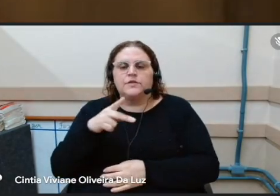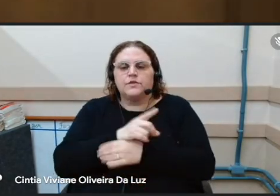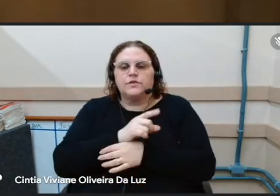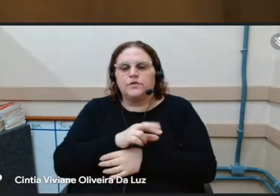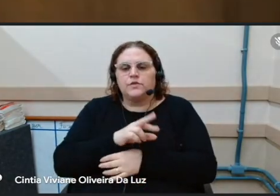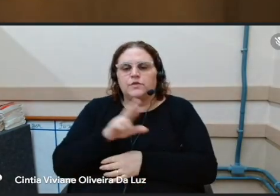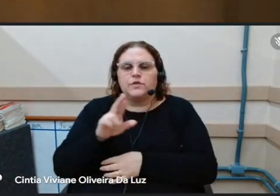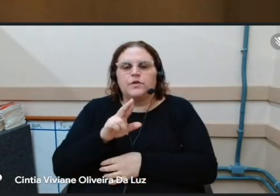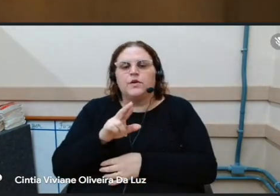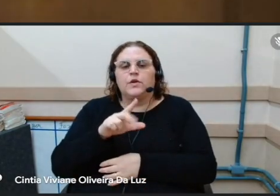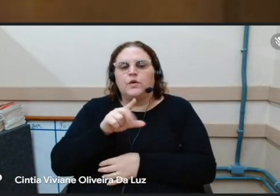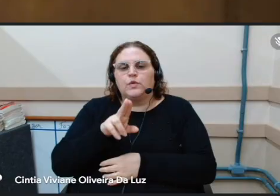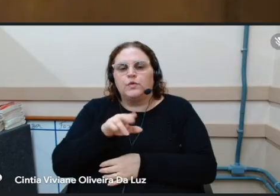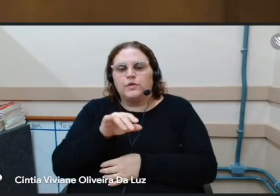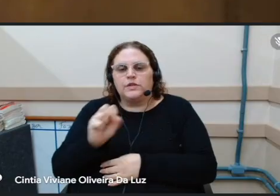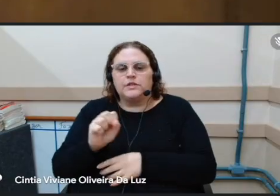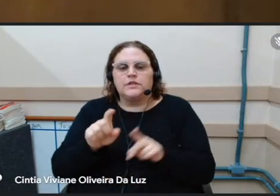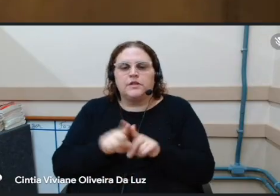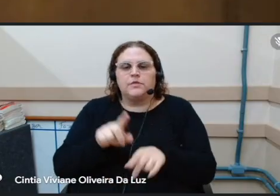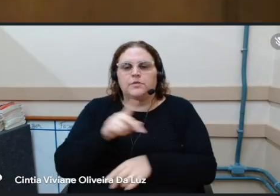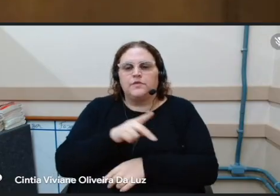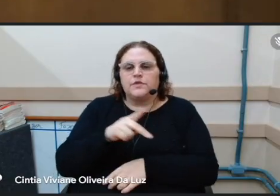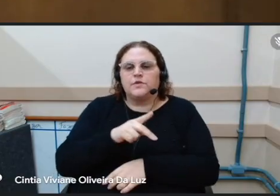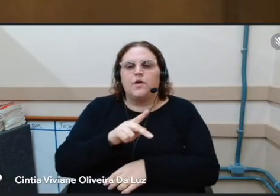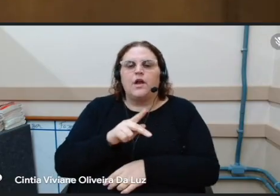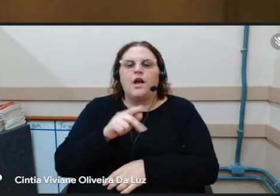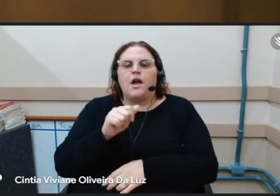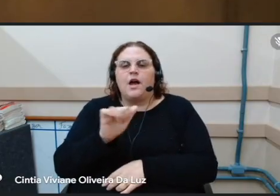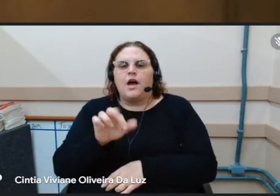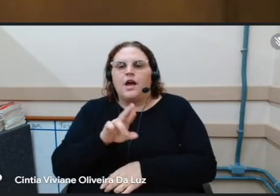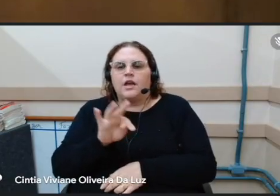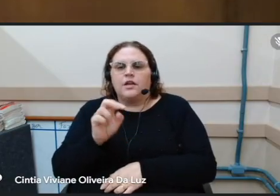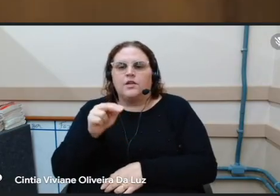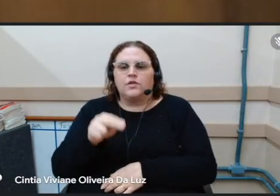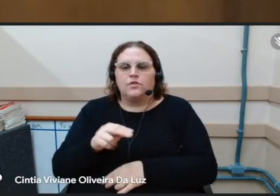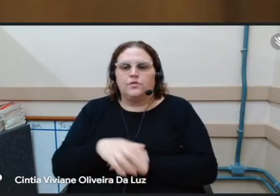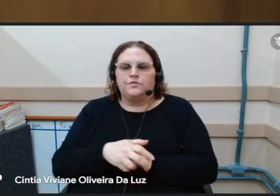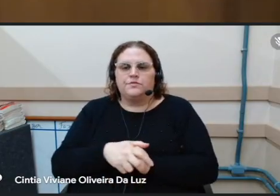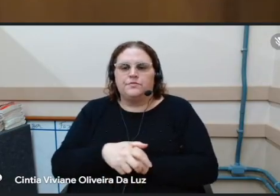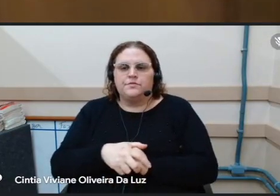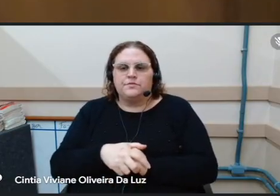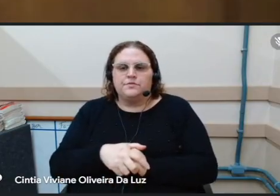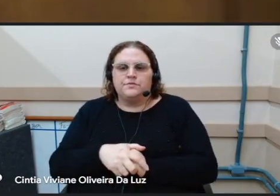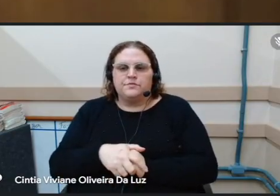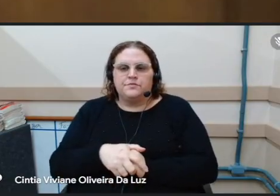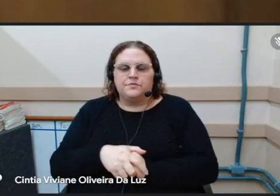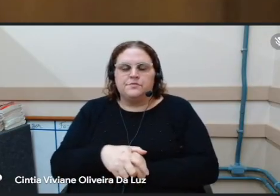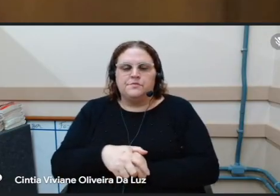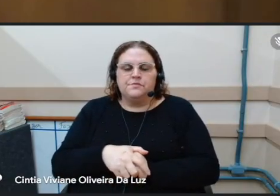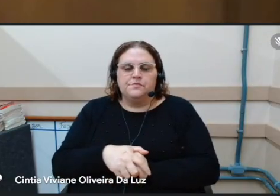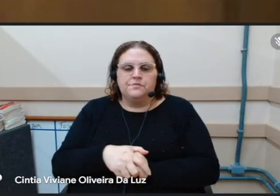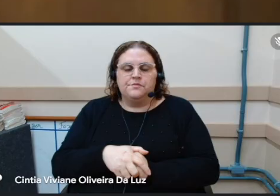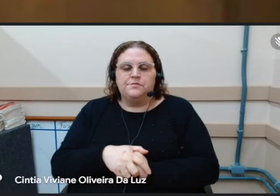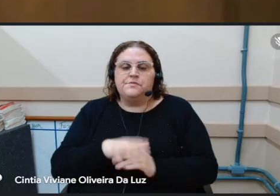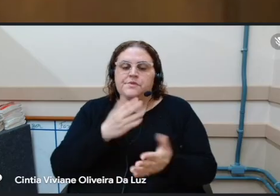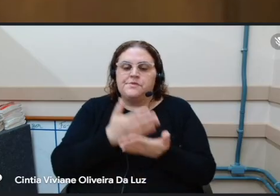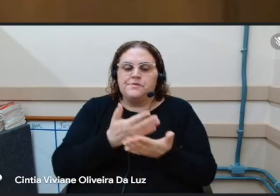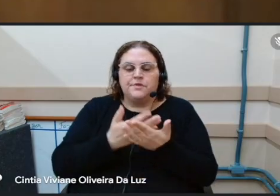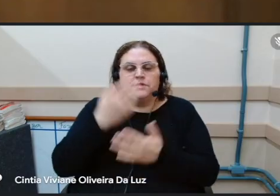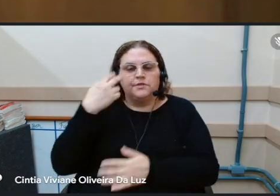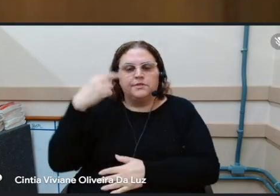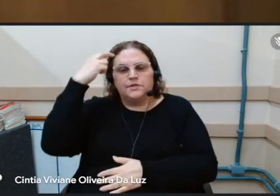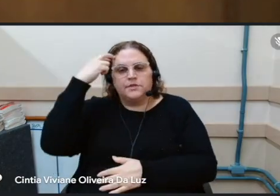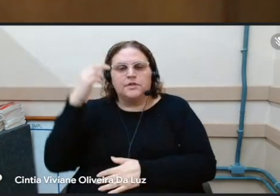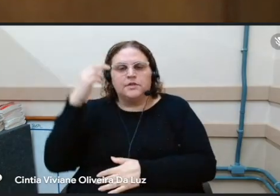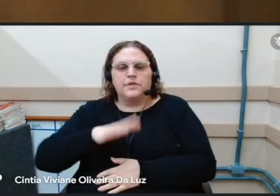lazarim e o professor Dr Airton tomini tomasoni desculpa dos Santos estudos culturais e o campo